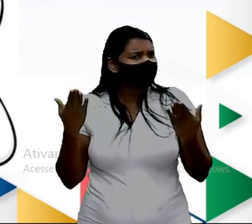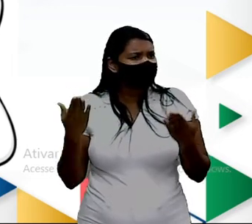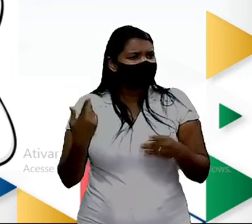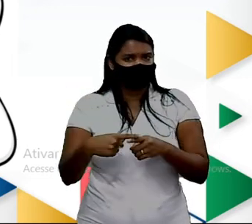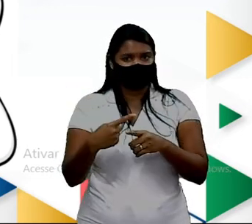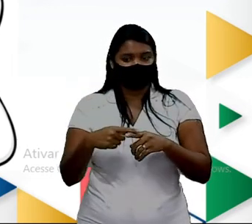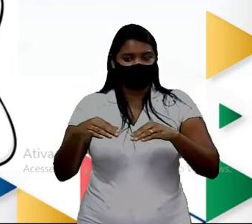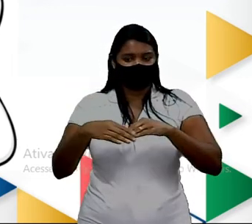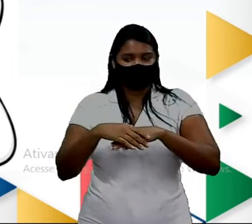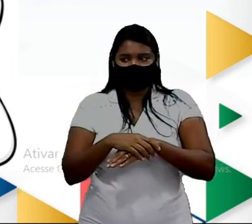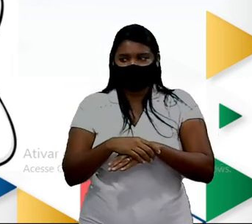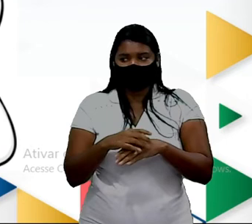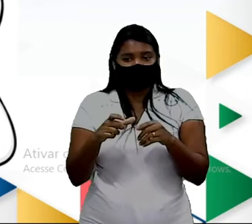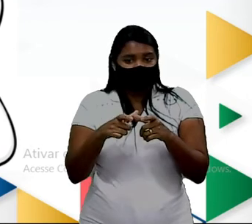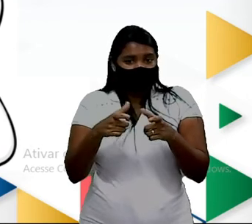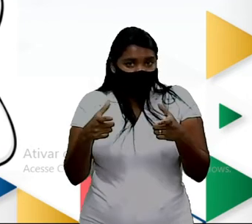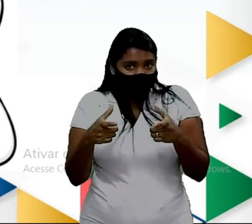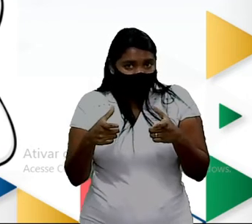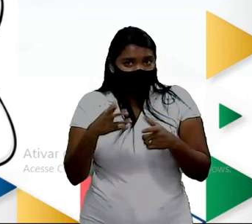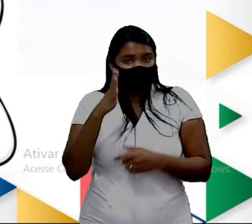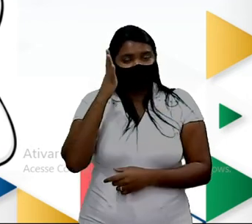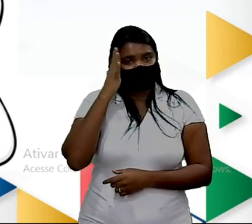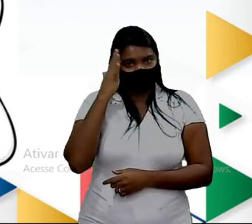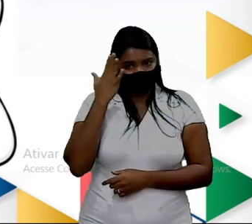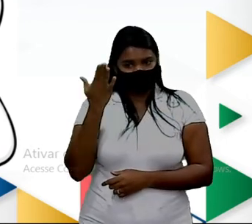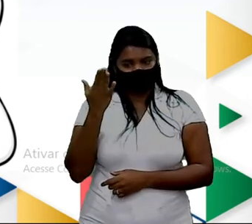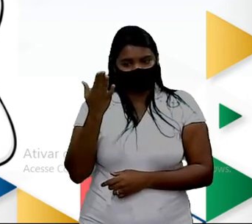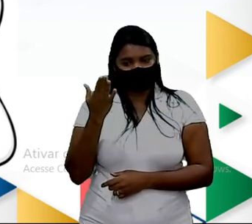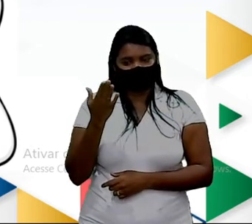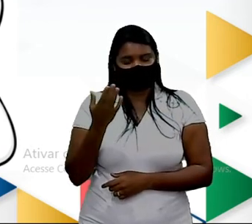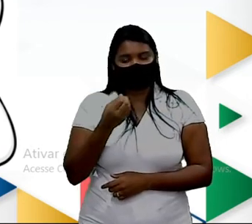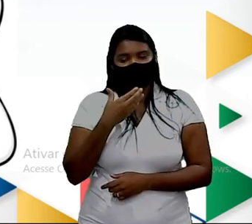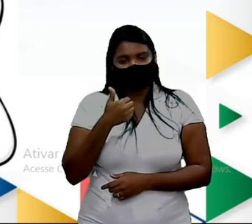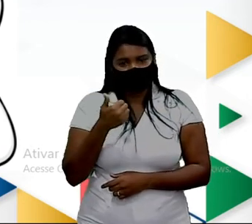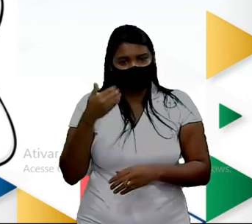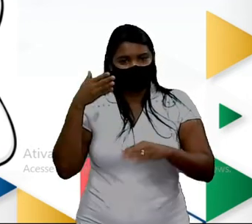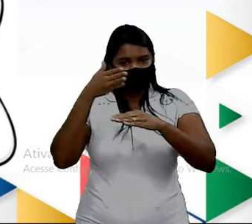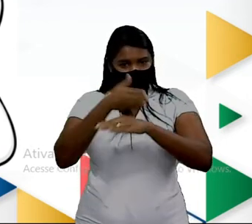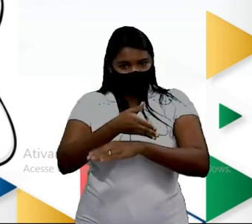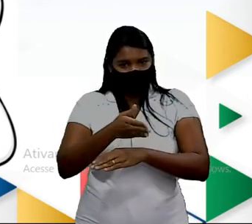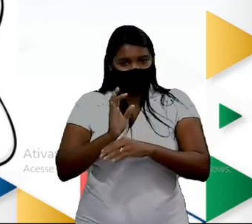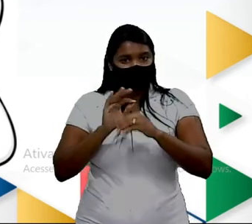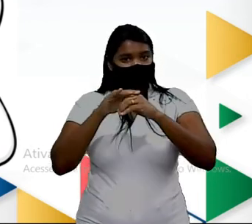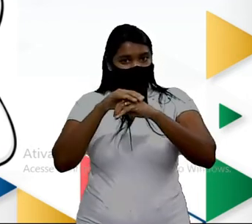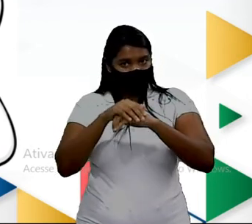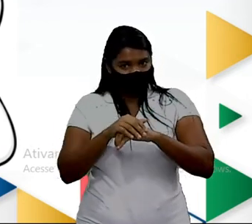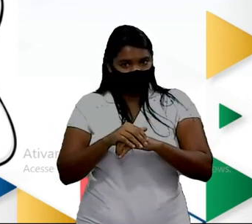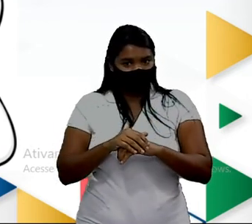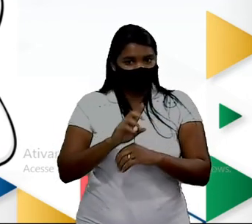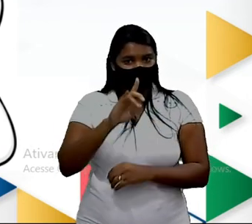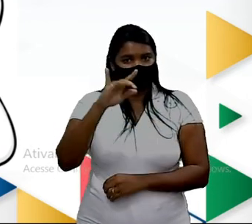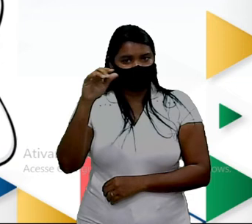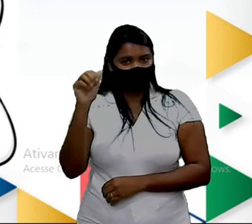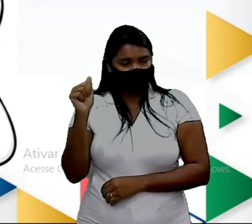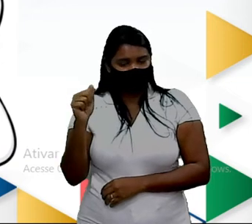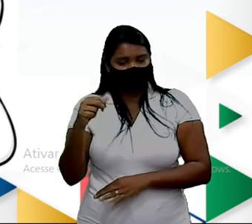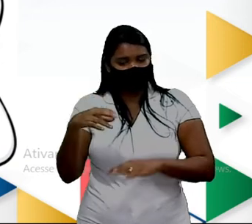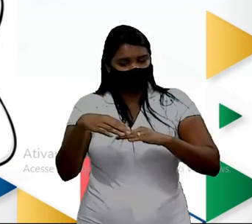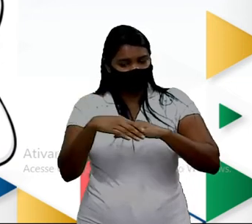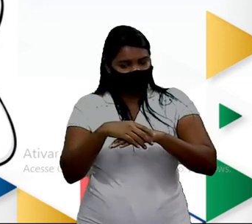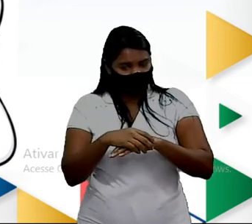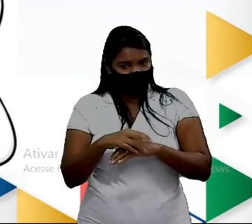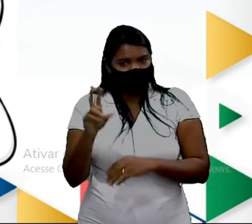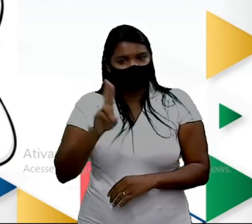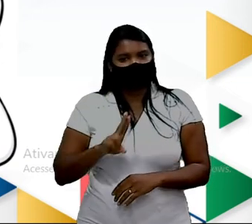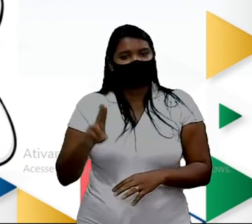noite teu pé está inchado, o ideal é que você vá à noite. Mas se você for durante o dia, calce use,